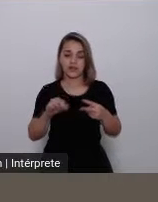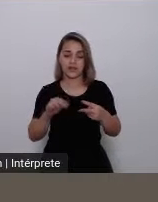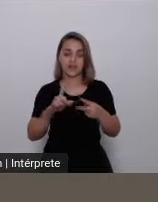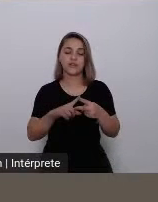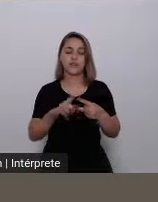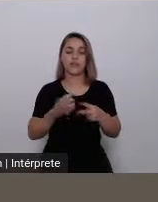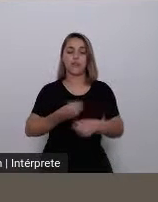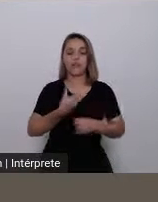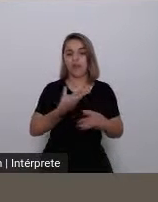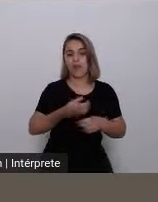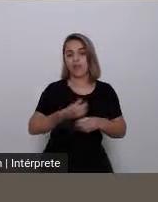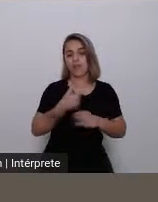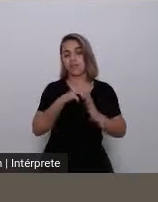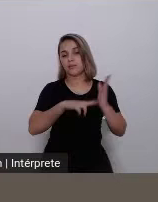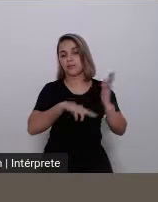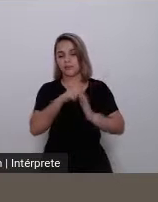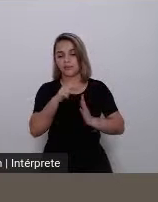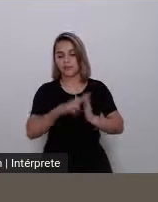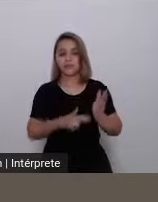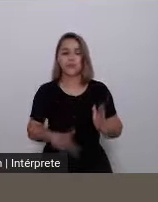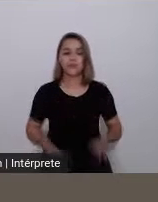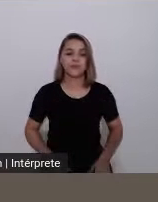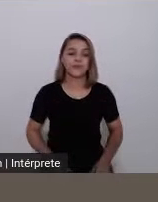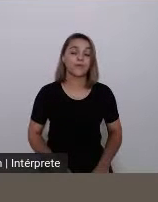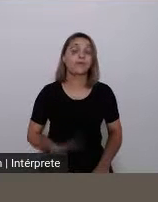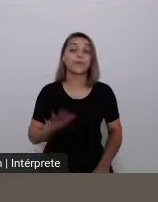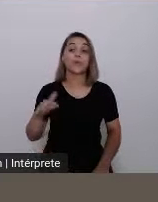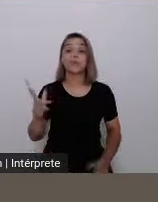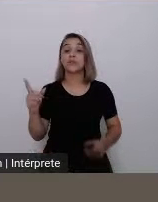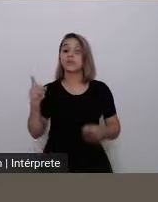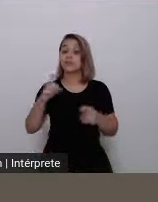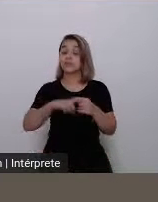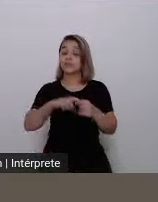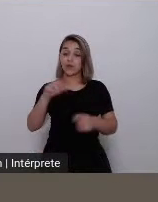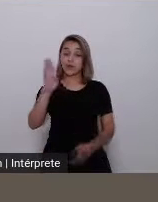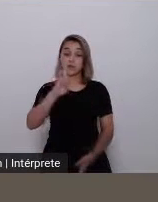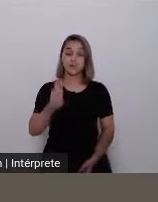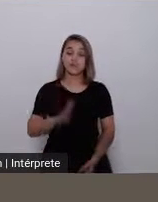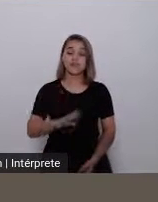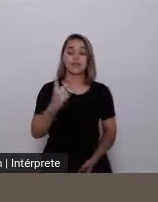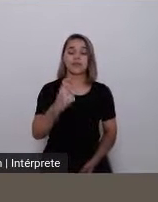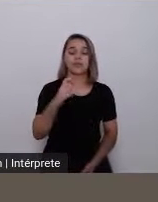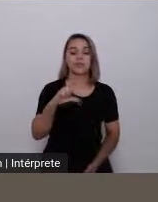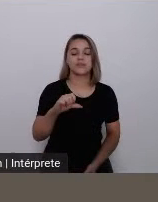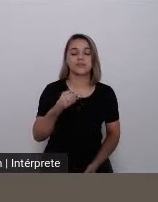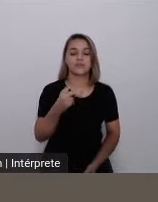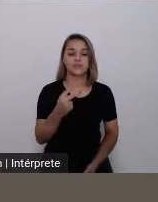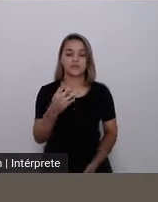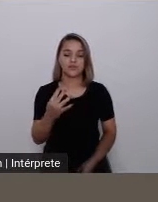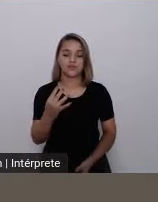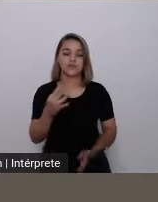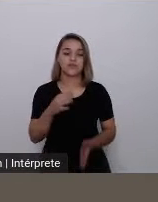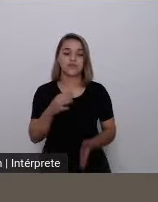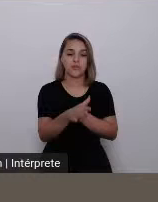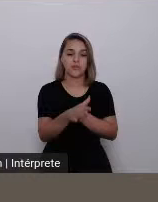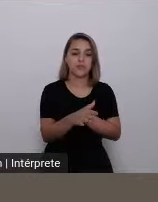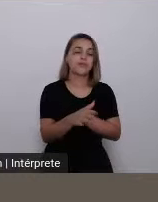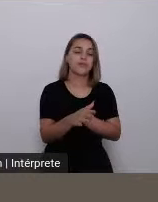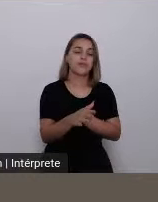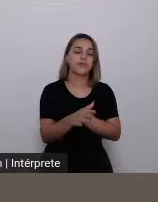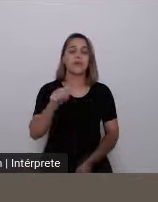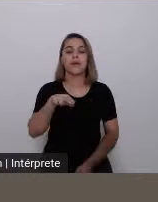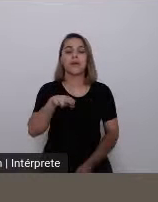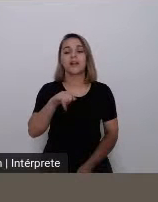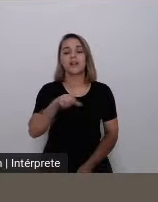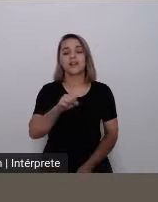Né? E quando ele volta para o Brasil, em 24, publica o Manifesto da Poesia Pau-Brasil e